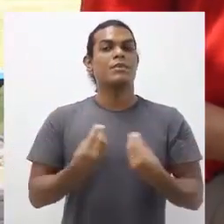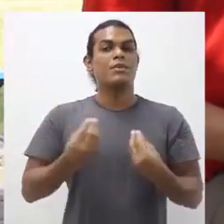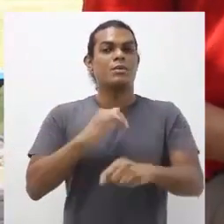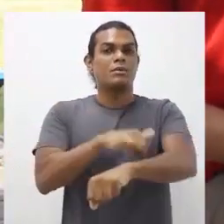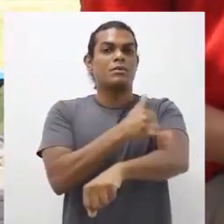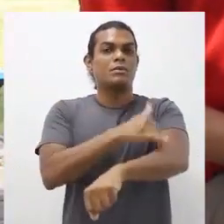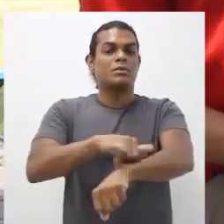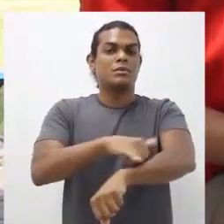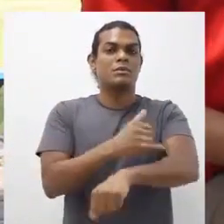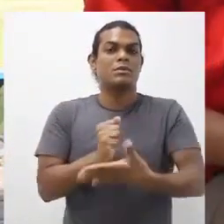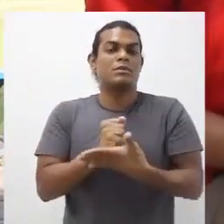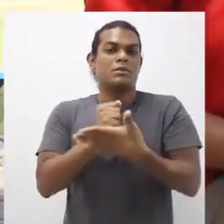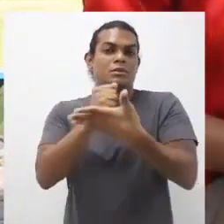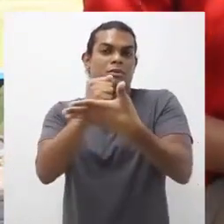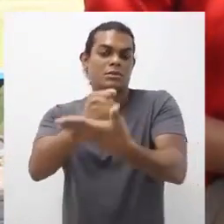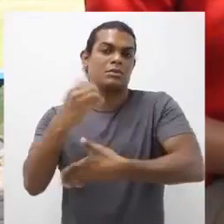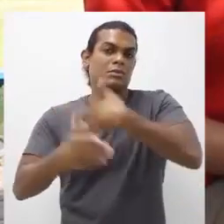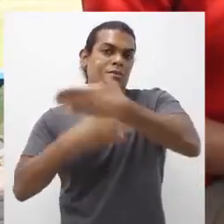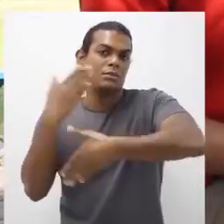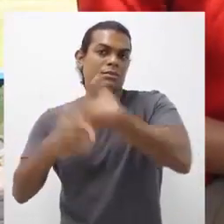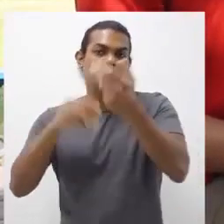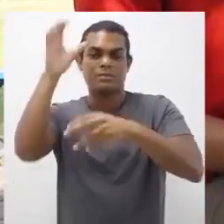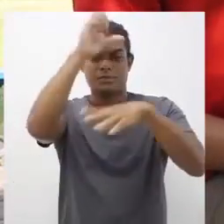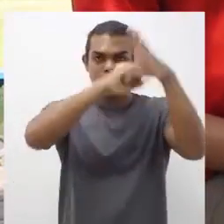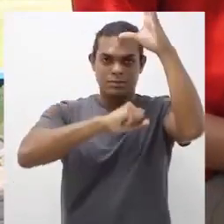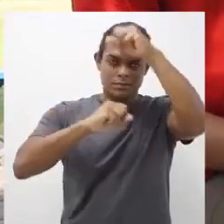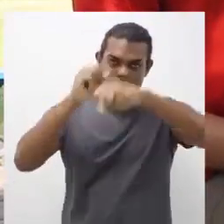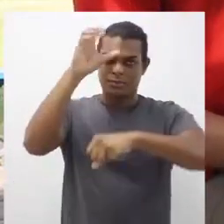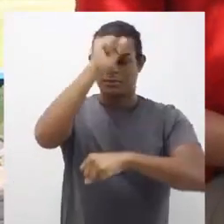como recurso de auxílio no processo de aprendizagem.